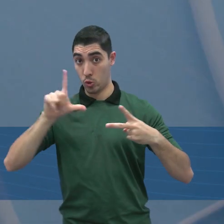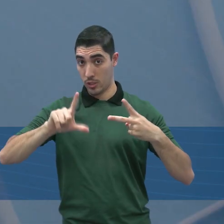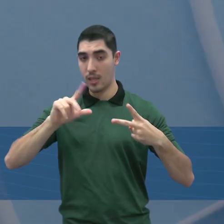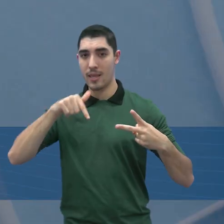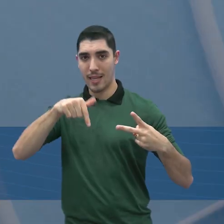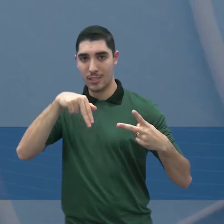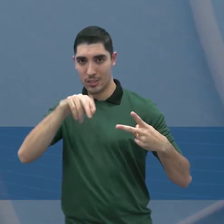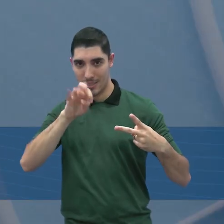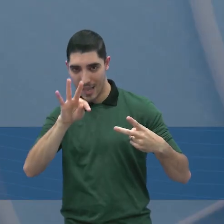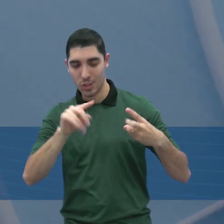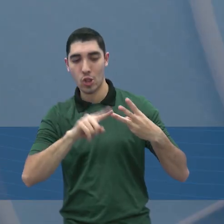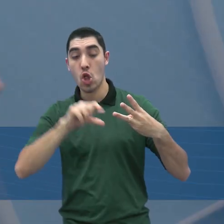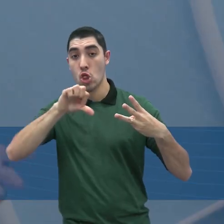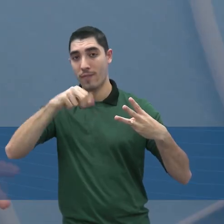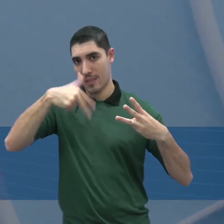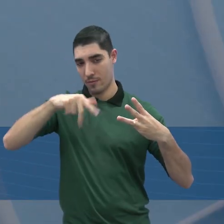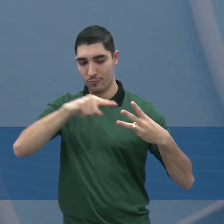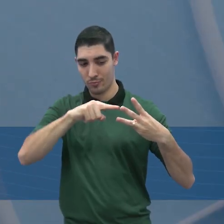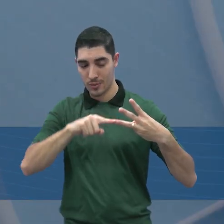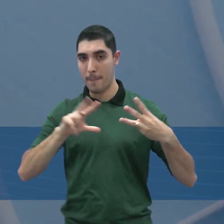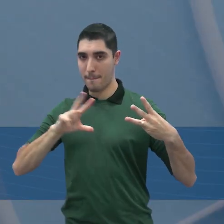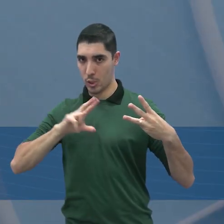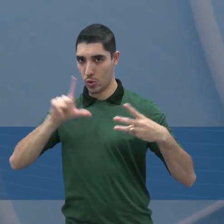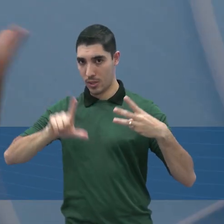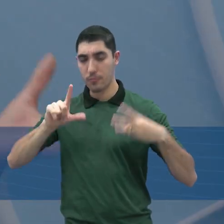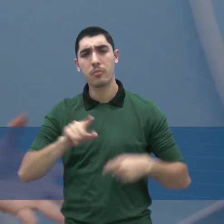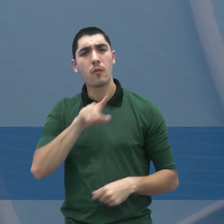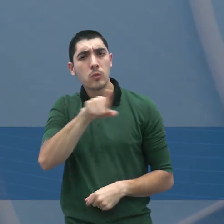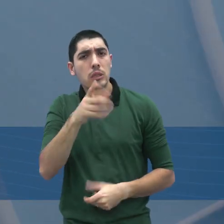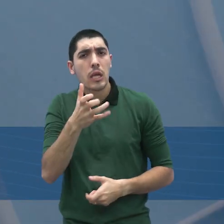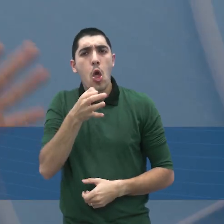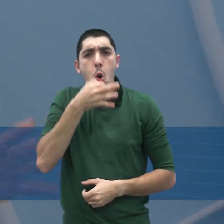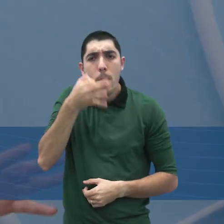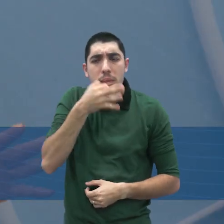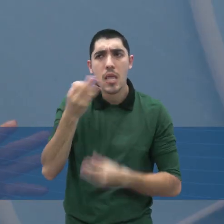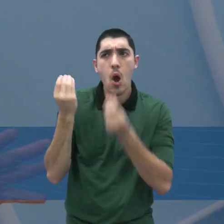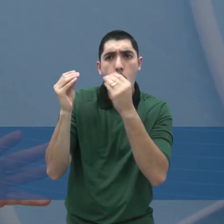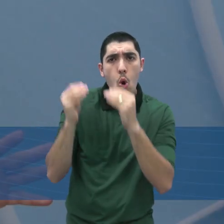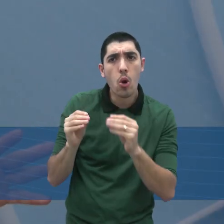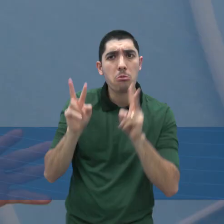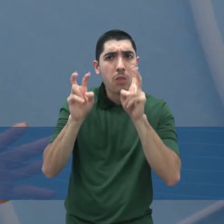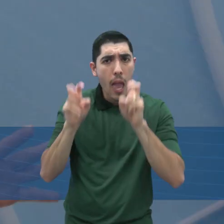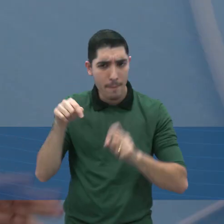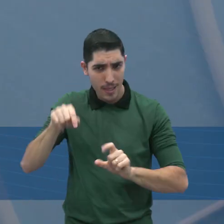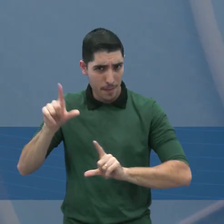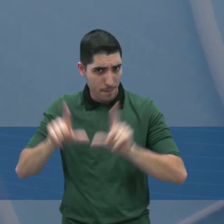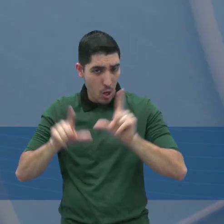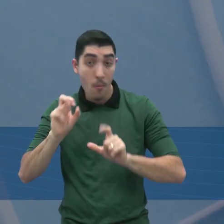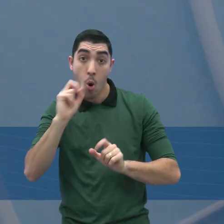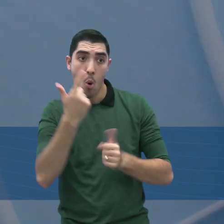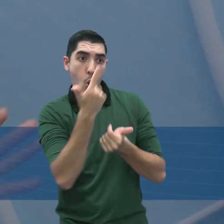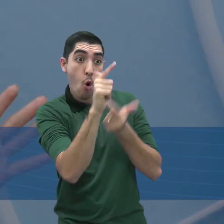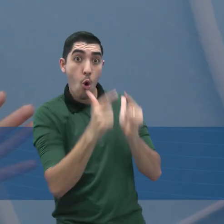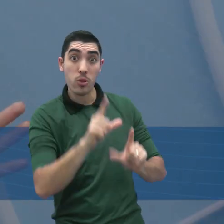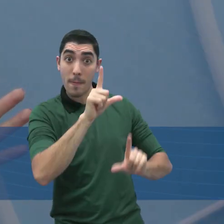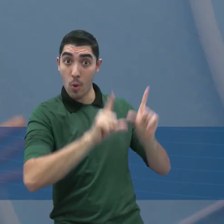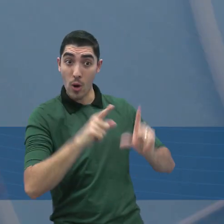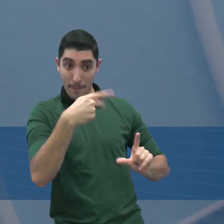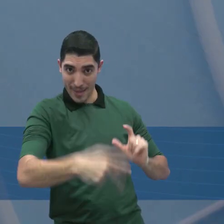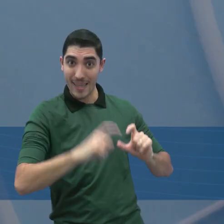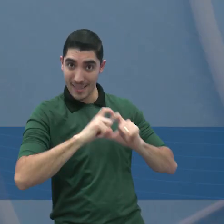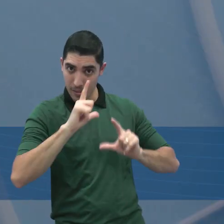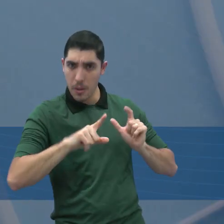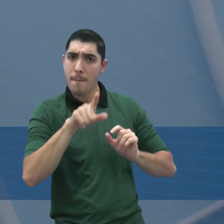Vivo. Para conferir bastidores, sugerir pautas para o Diálogos ou para os demais programas da casa também, que a gente tem uma programação bem